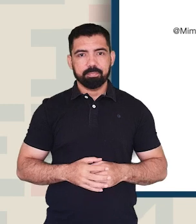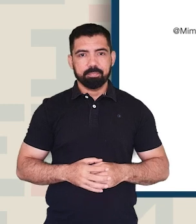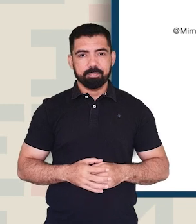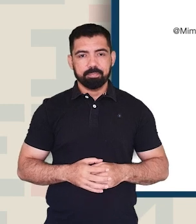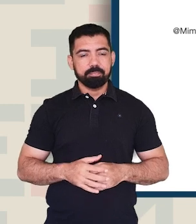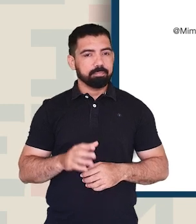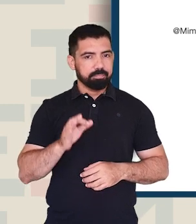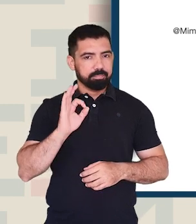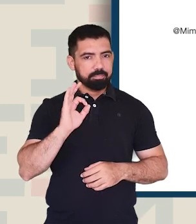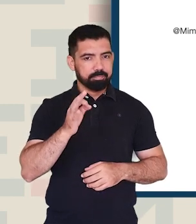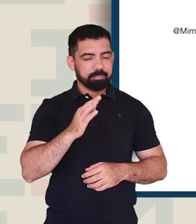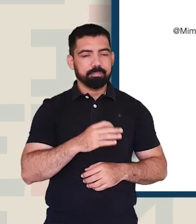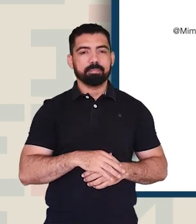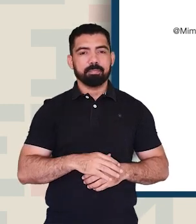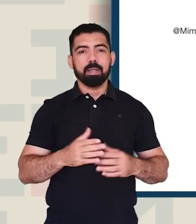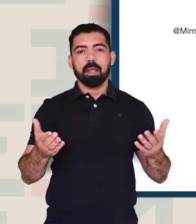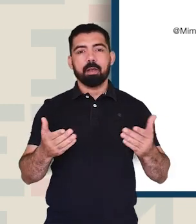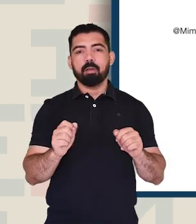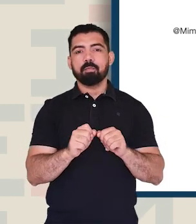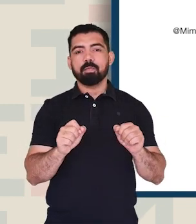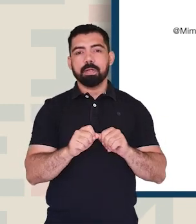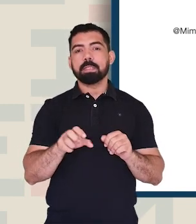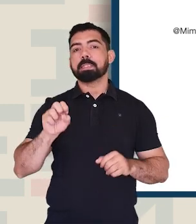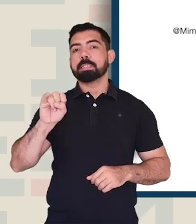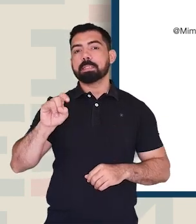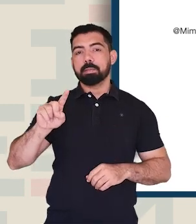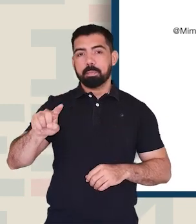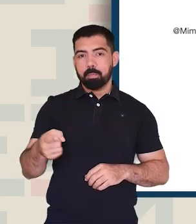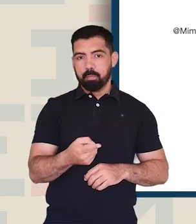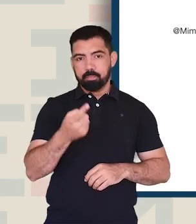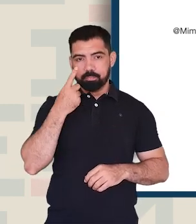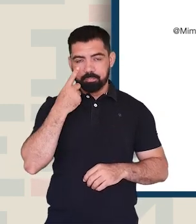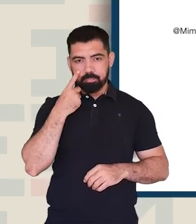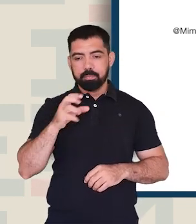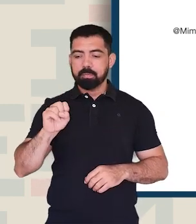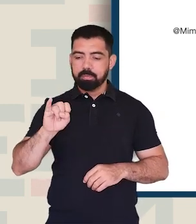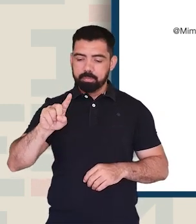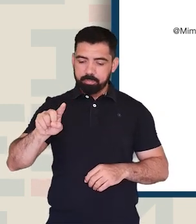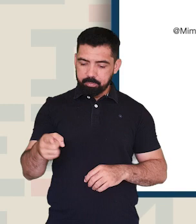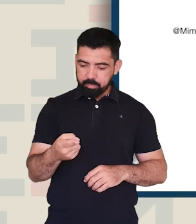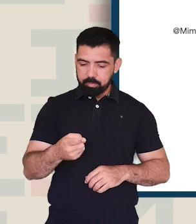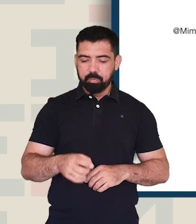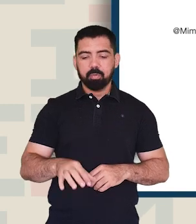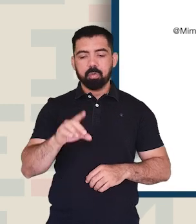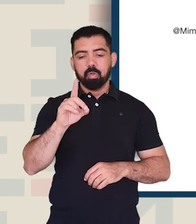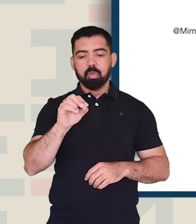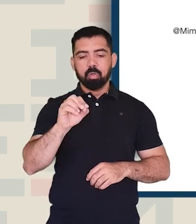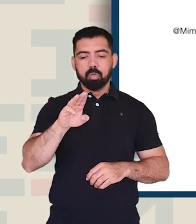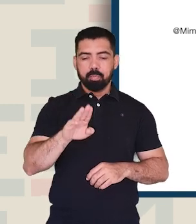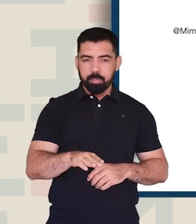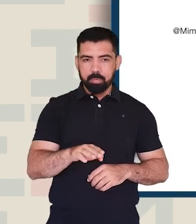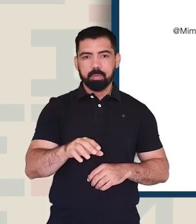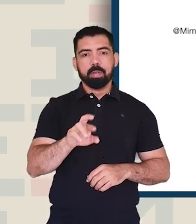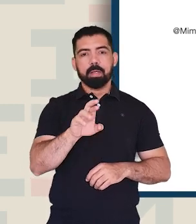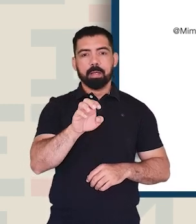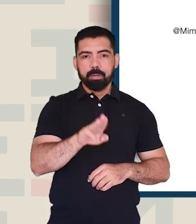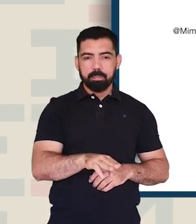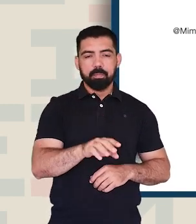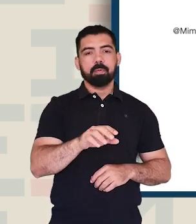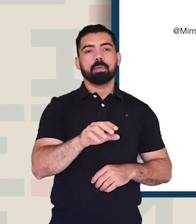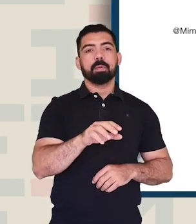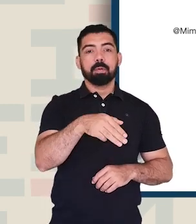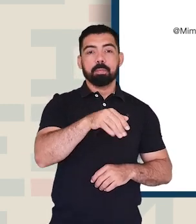maior, certo? Então, vamos fazer agora o do Si bemol. A gente vai Si bemol, Dó menor, Ré menor,